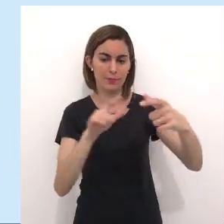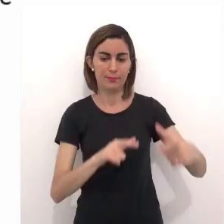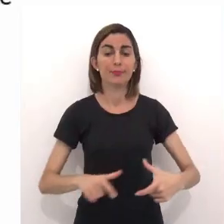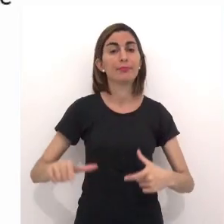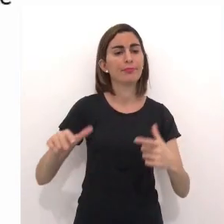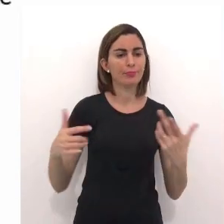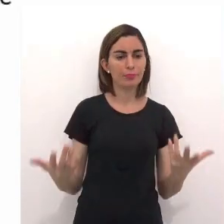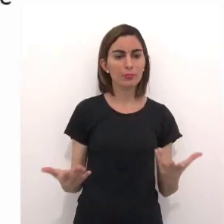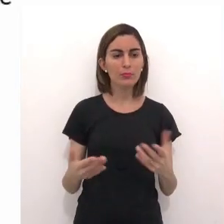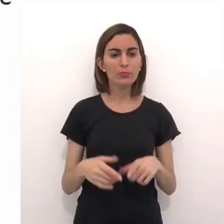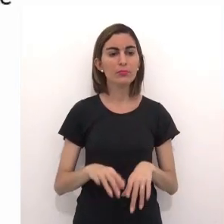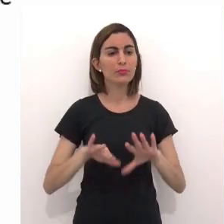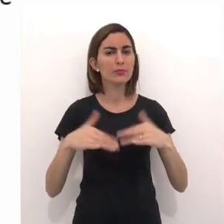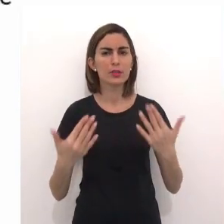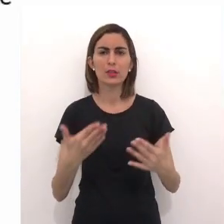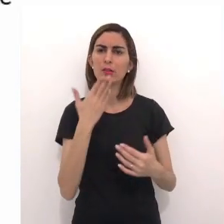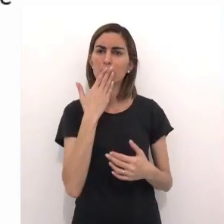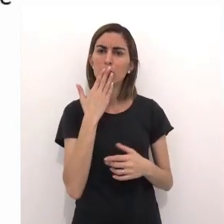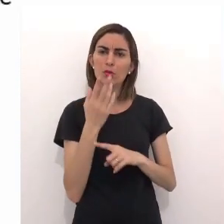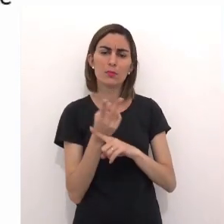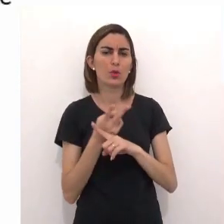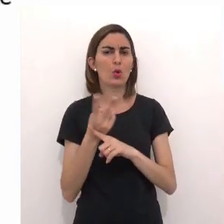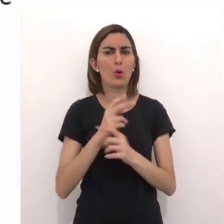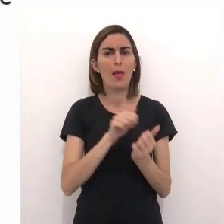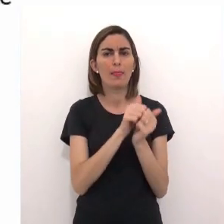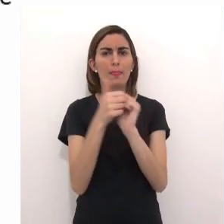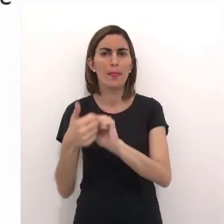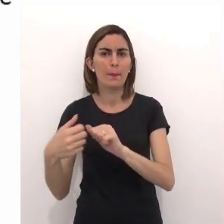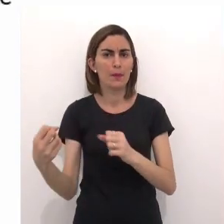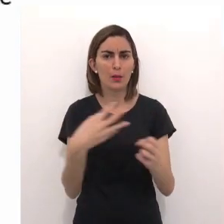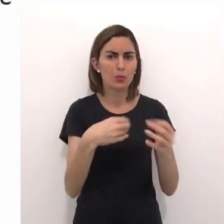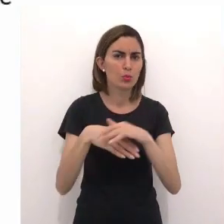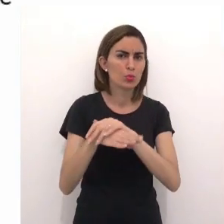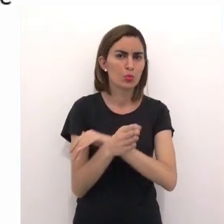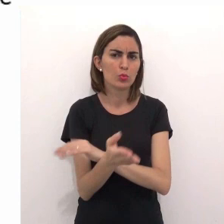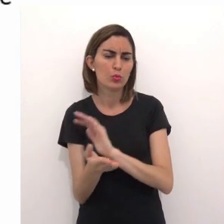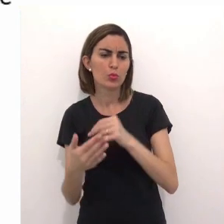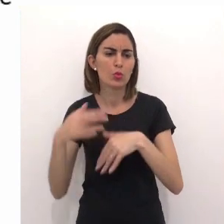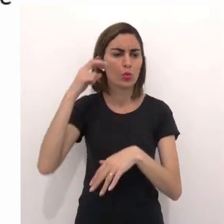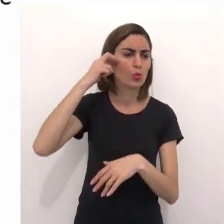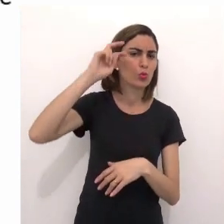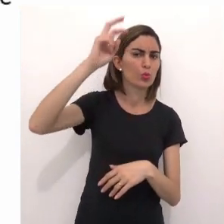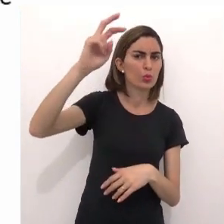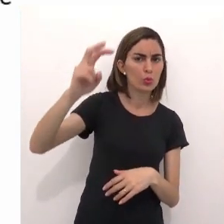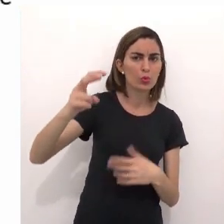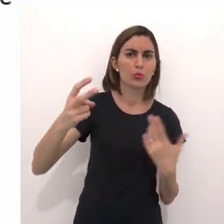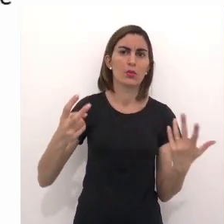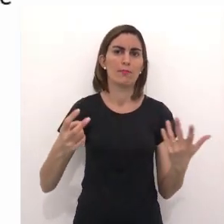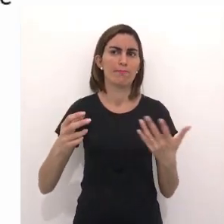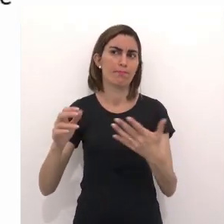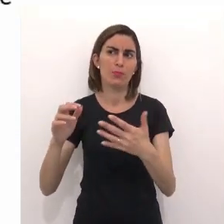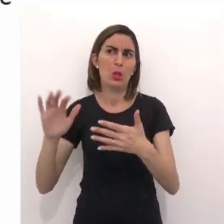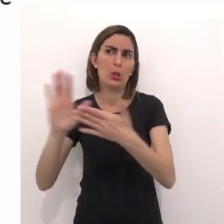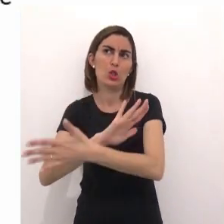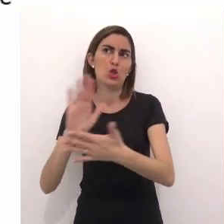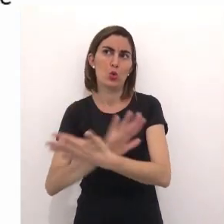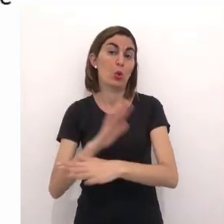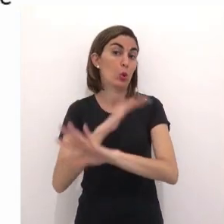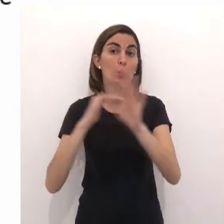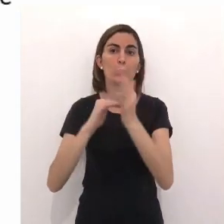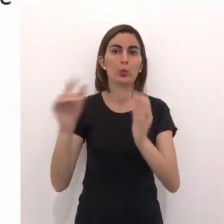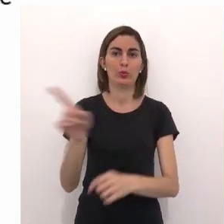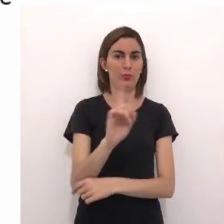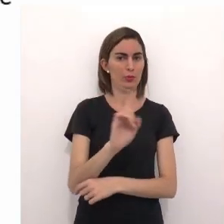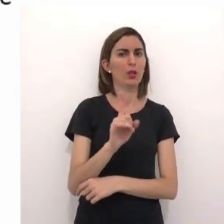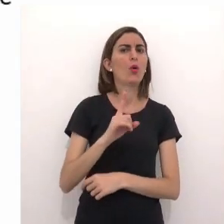território. Então eles iam procurar adaptar a nova realidade. Sua cultura não foi destruída totalmente.